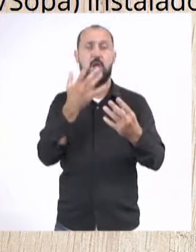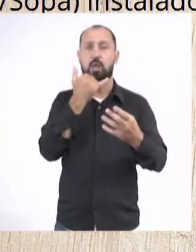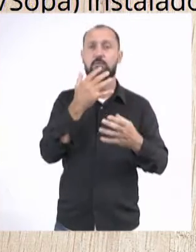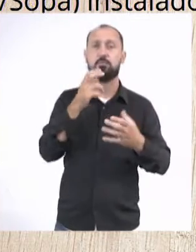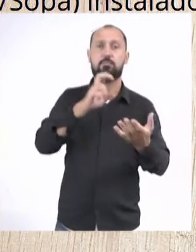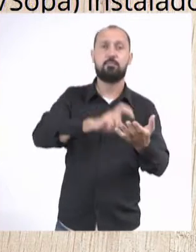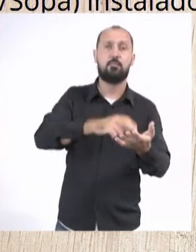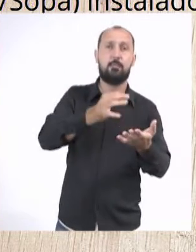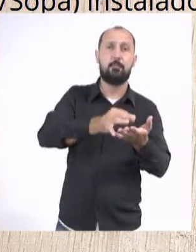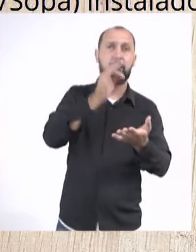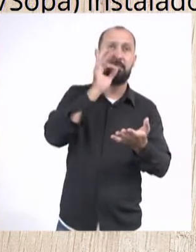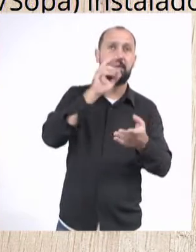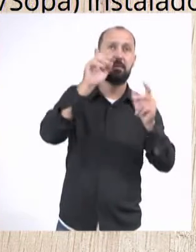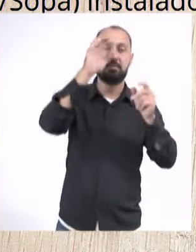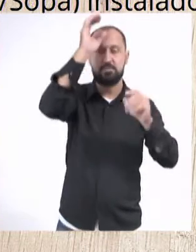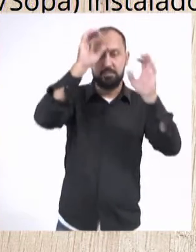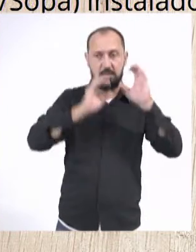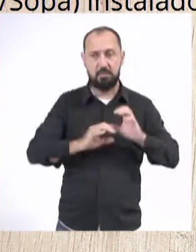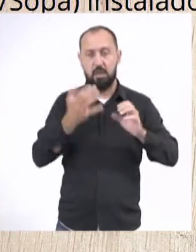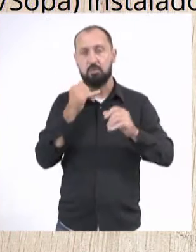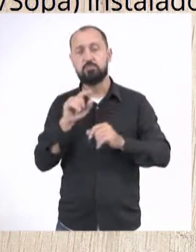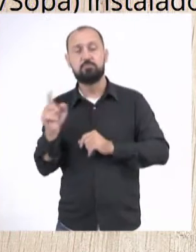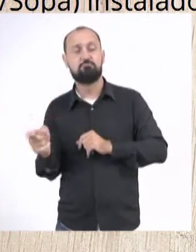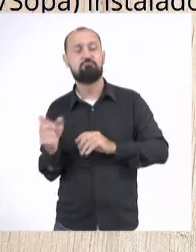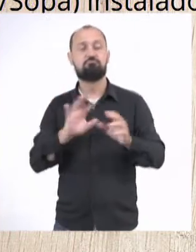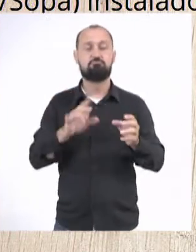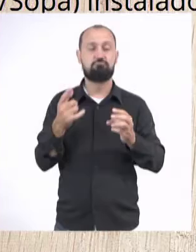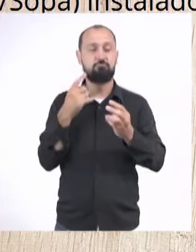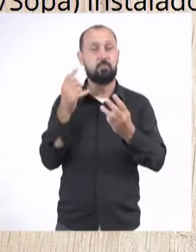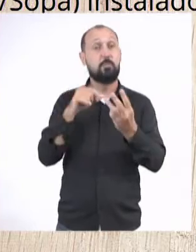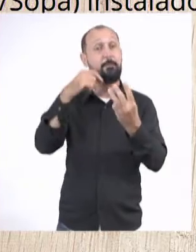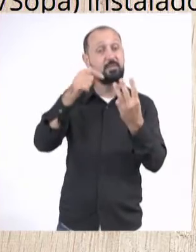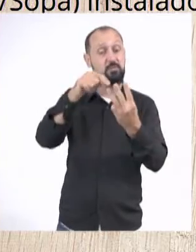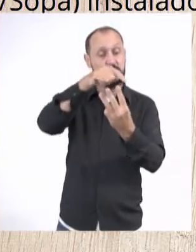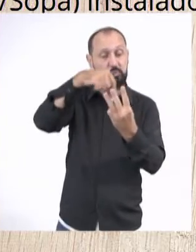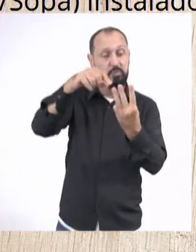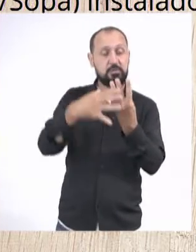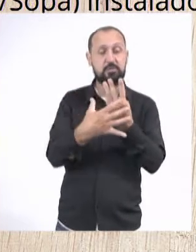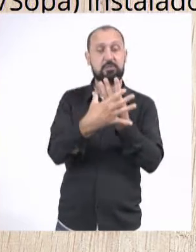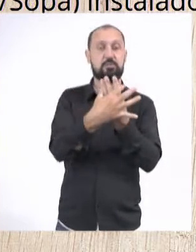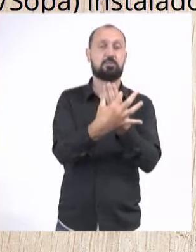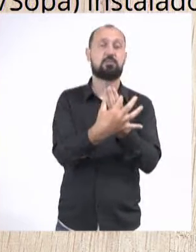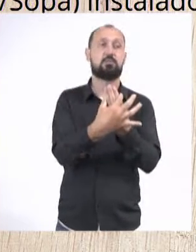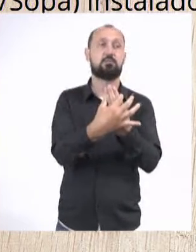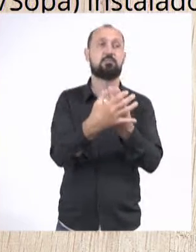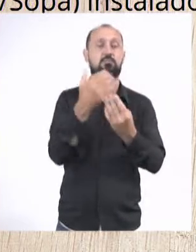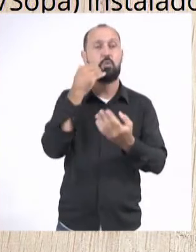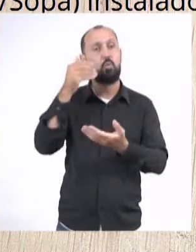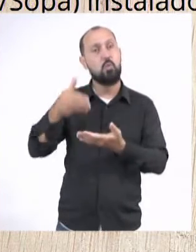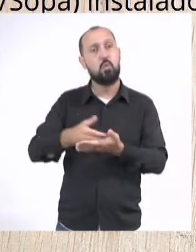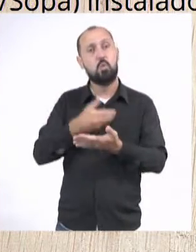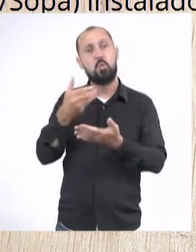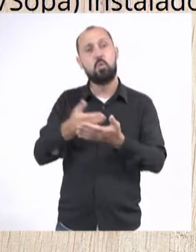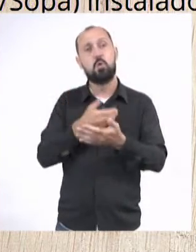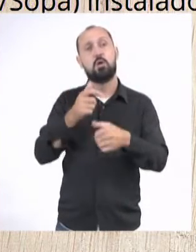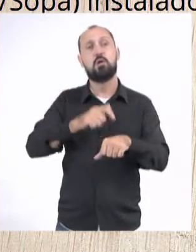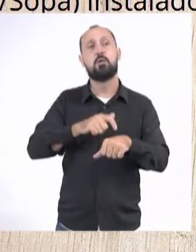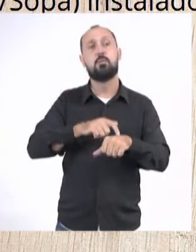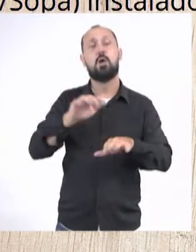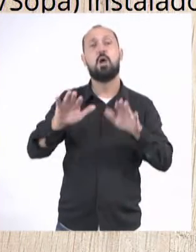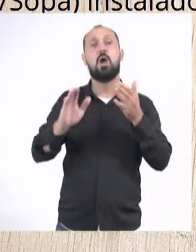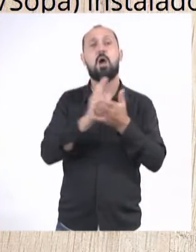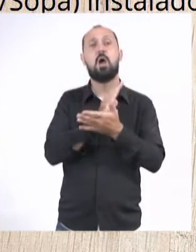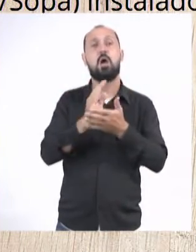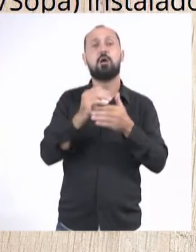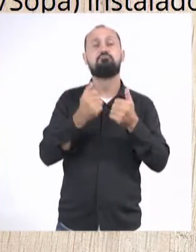que tem o Café Cidadão e a Sopa Cidadã, tem município que tem café, restaurante e sopa instalados nos mesmos bairros,